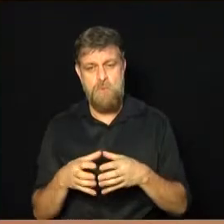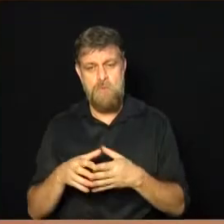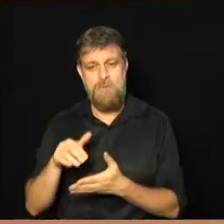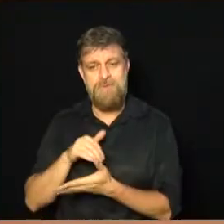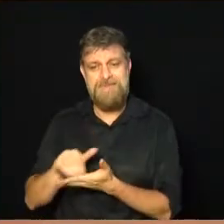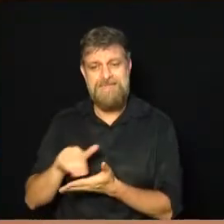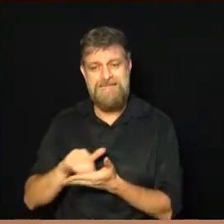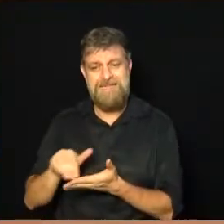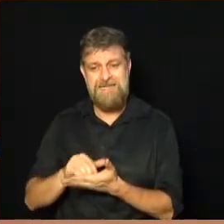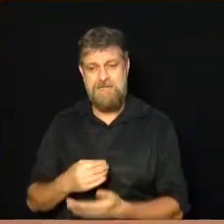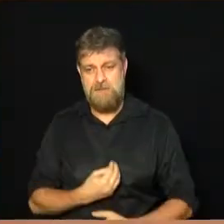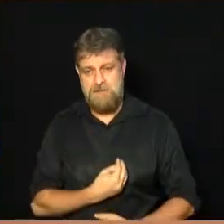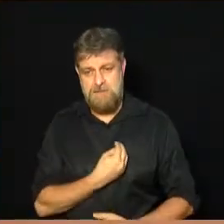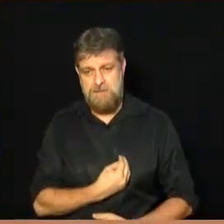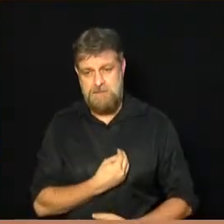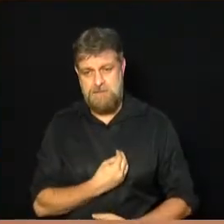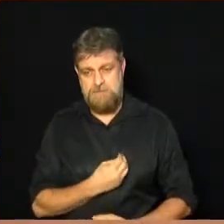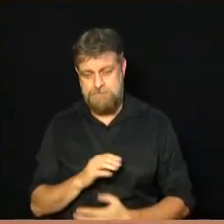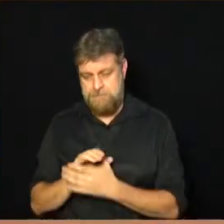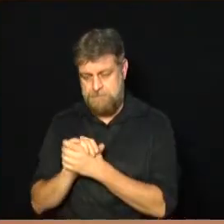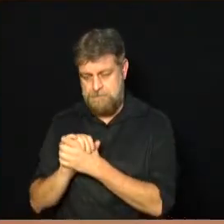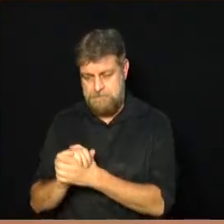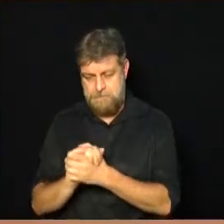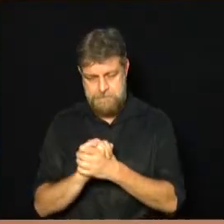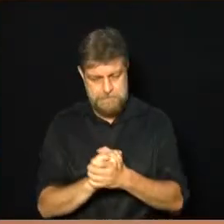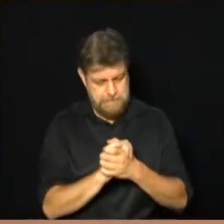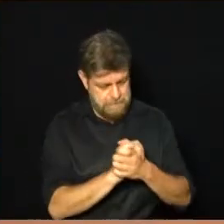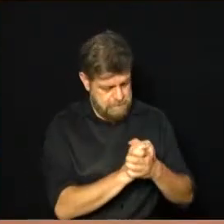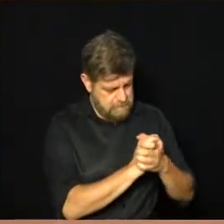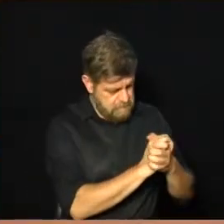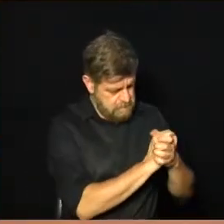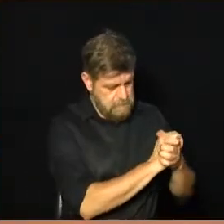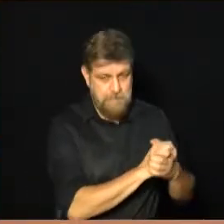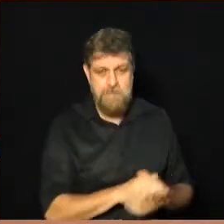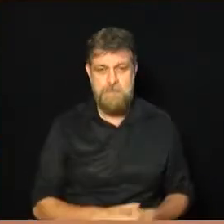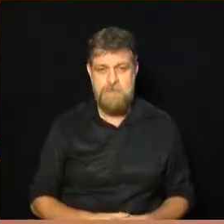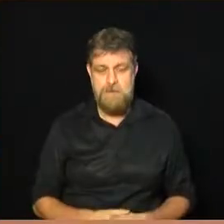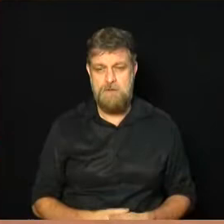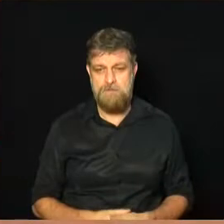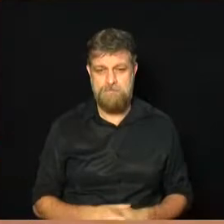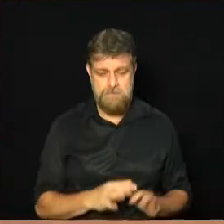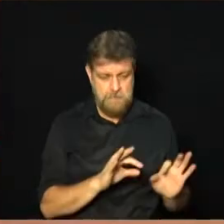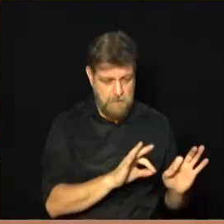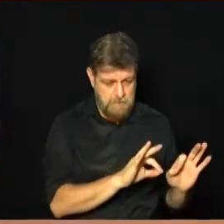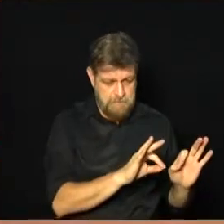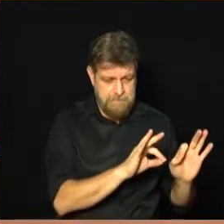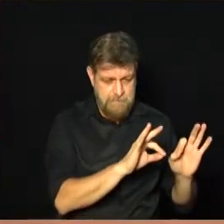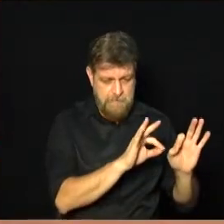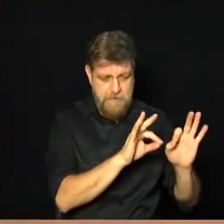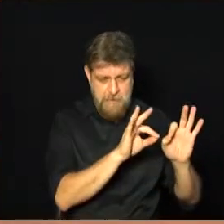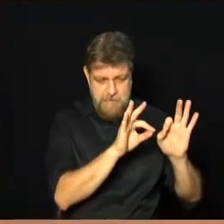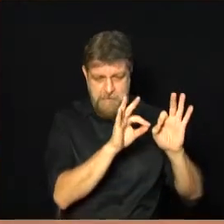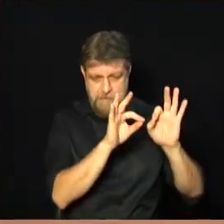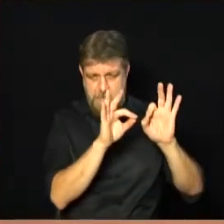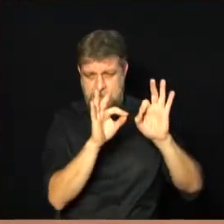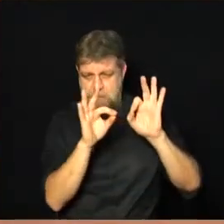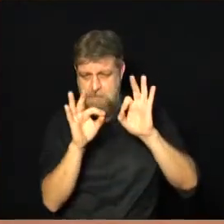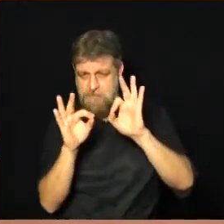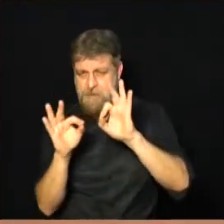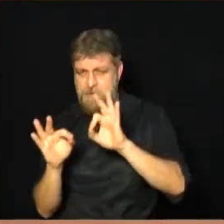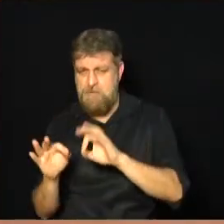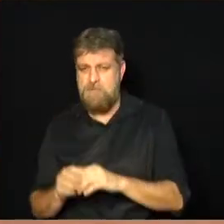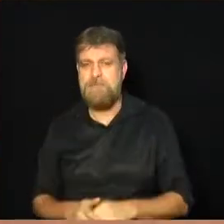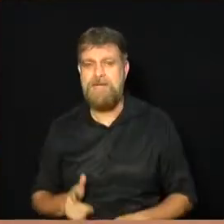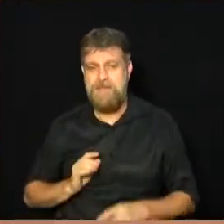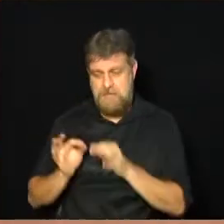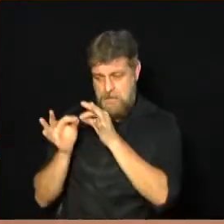aqui presente, nossa saudação. Secretário, acompanhei atentamente aqui a explanação, ela é